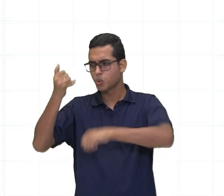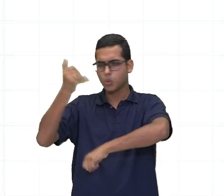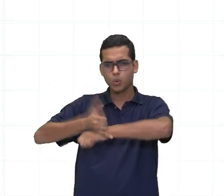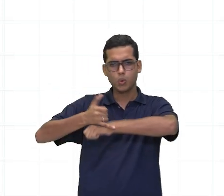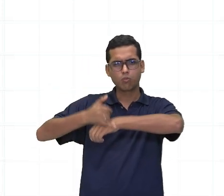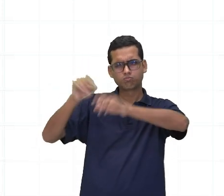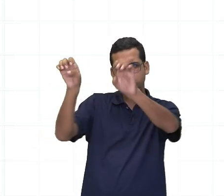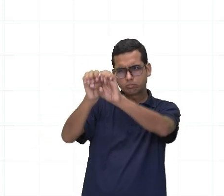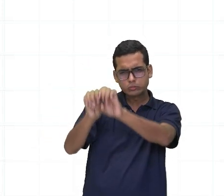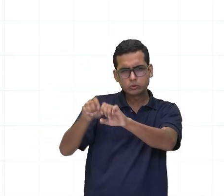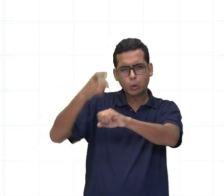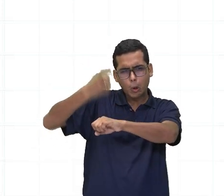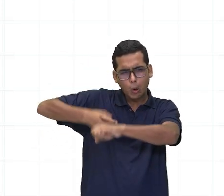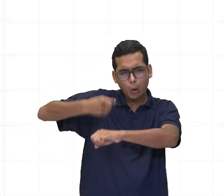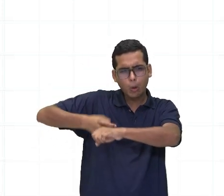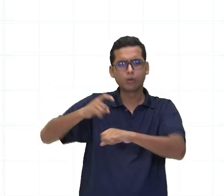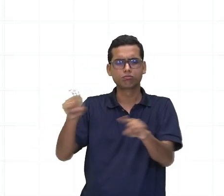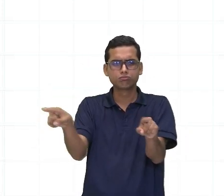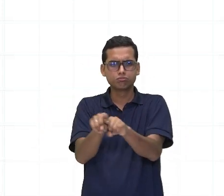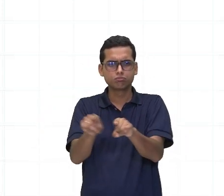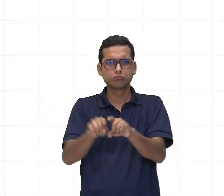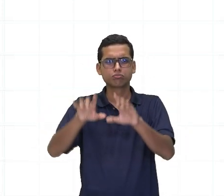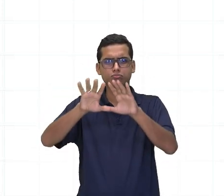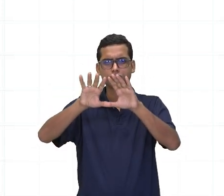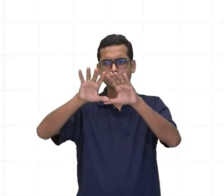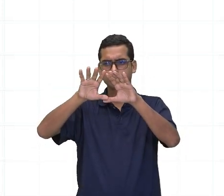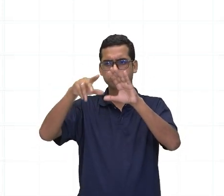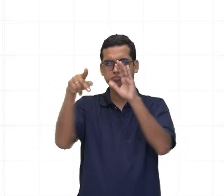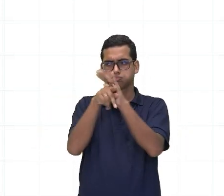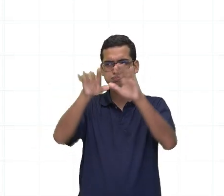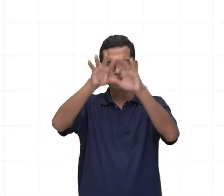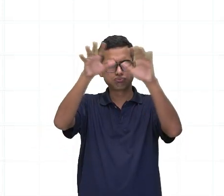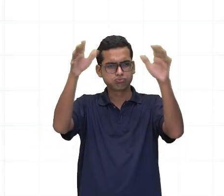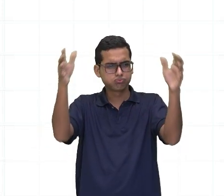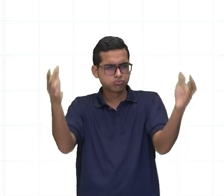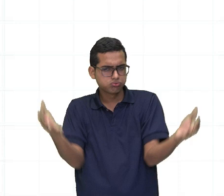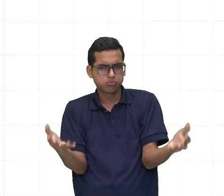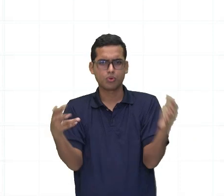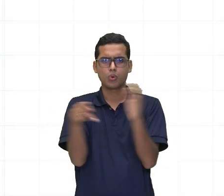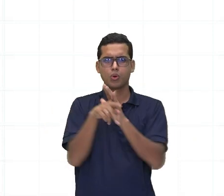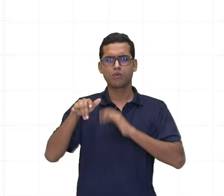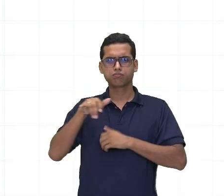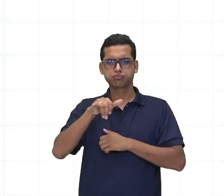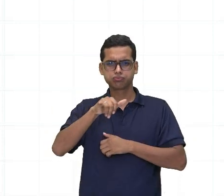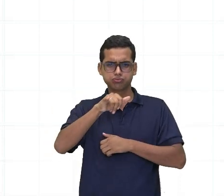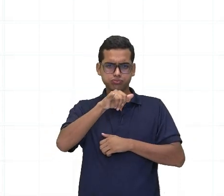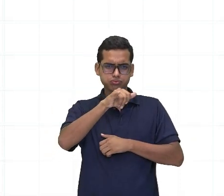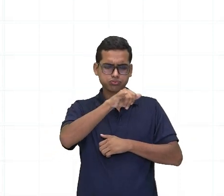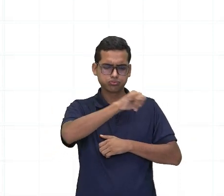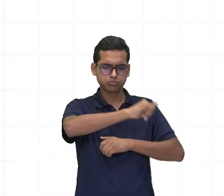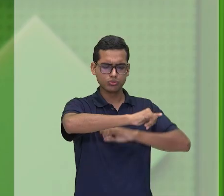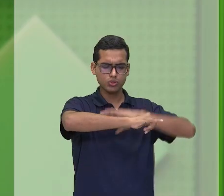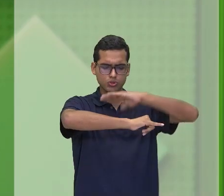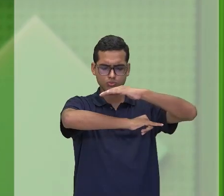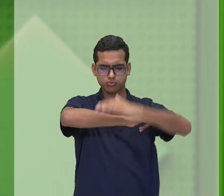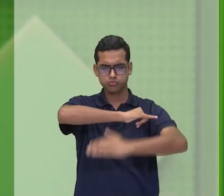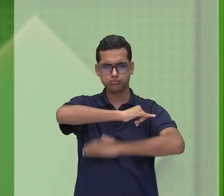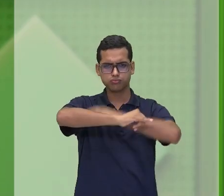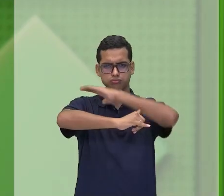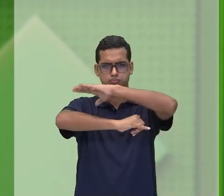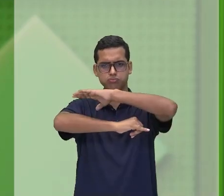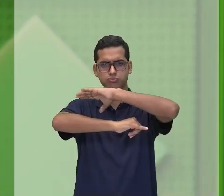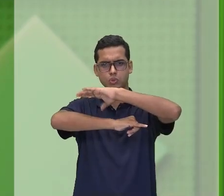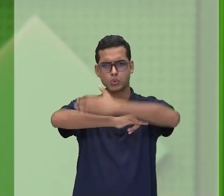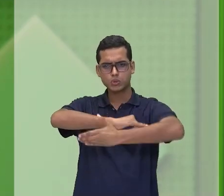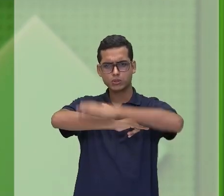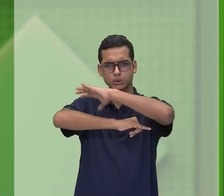da termodinâmica e do uso, né, tanto do alumínio quanto do titânio, faz com